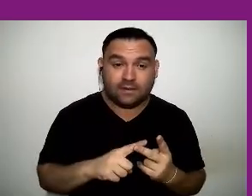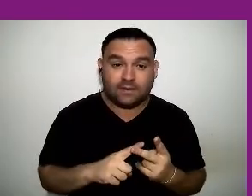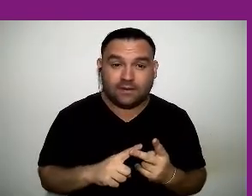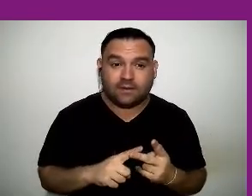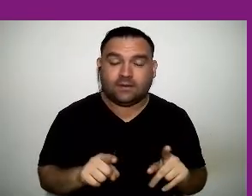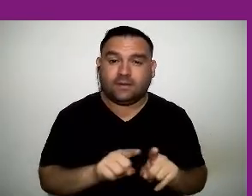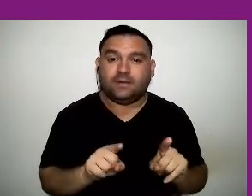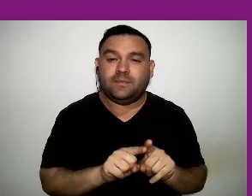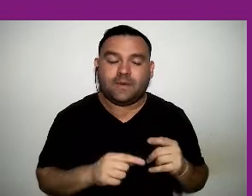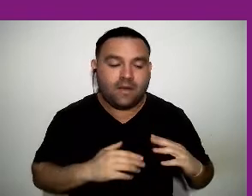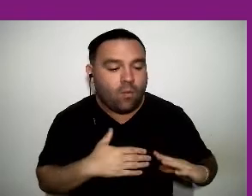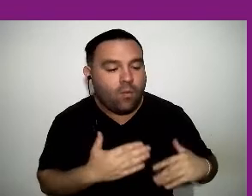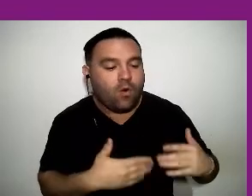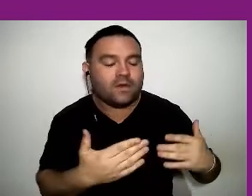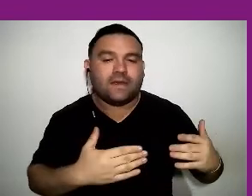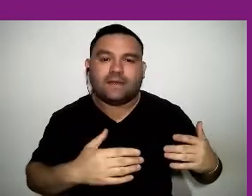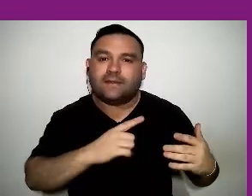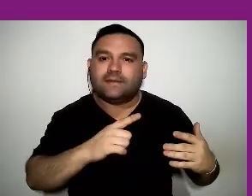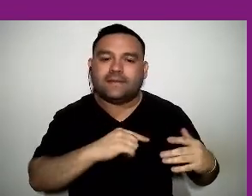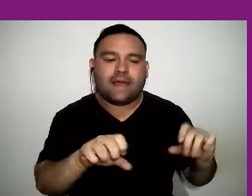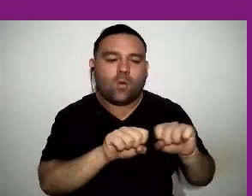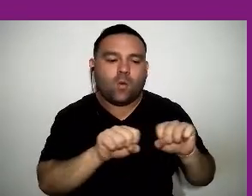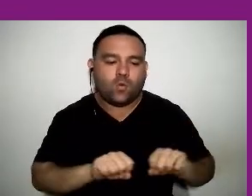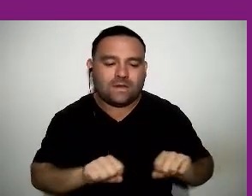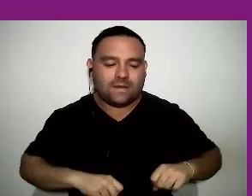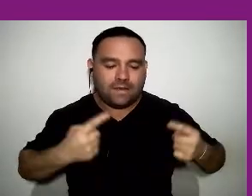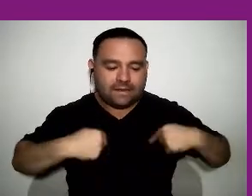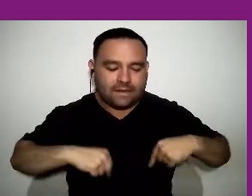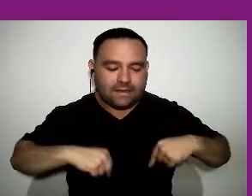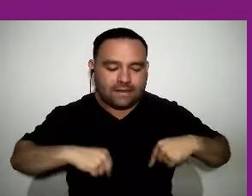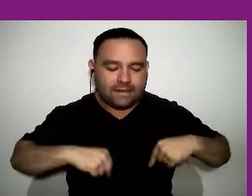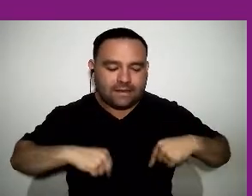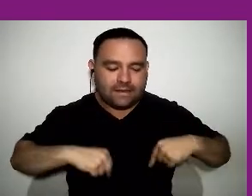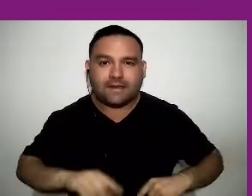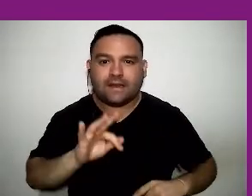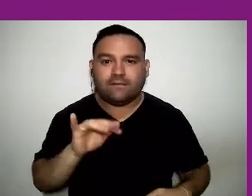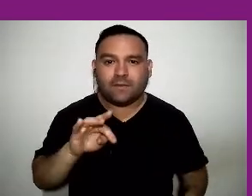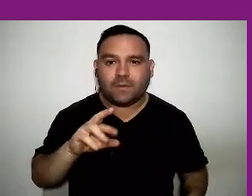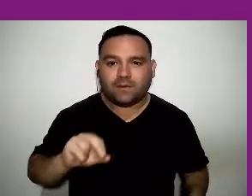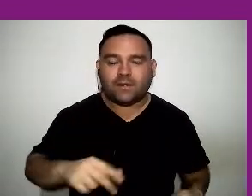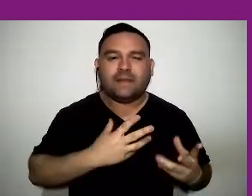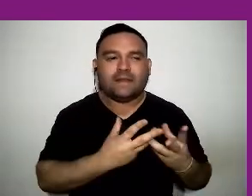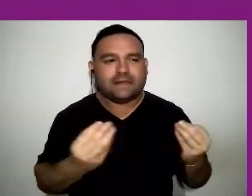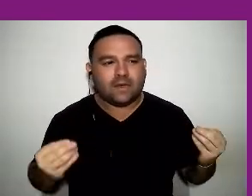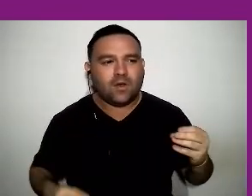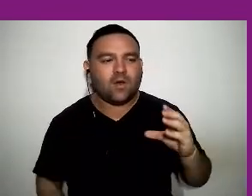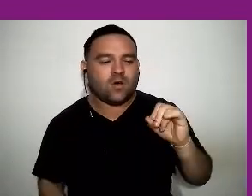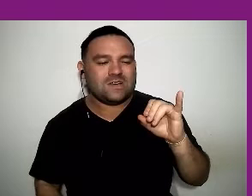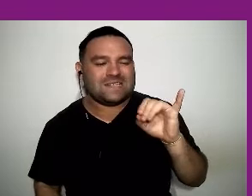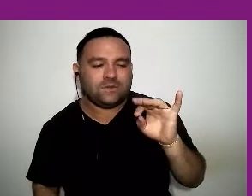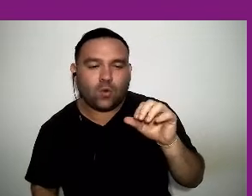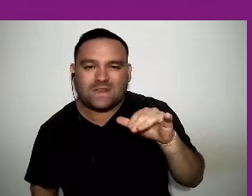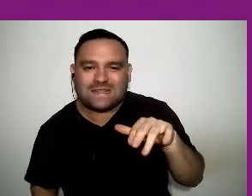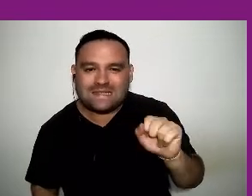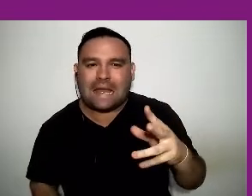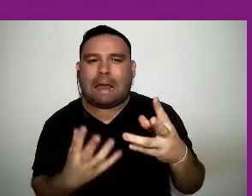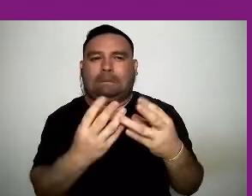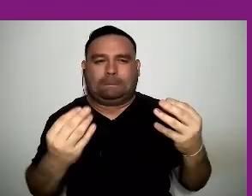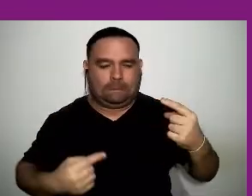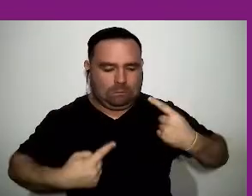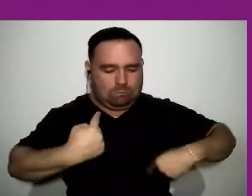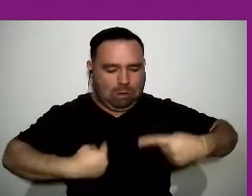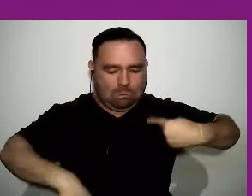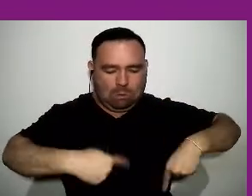o próprio processo inflamatório sistêmico, que é aquele tempestade de citocinas tão falado,